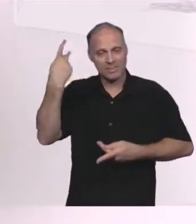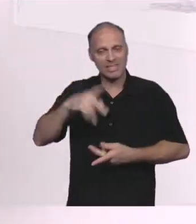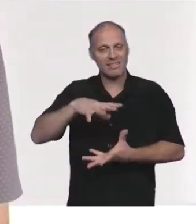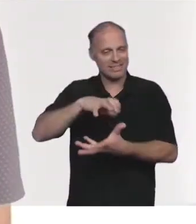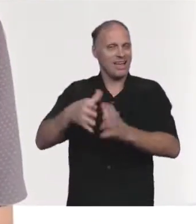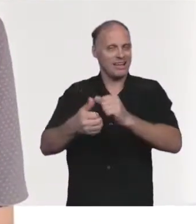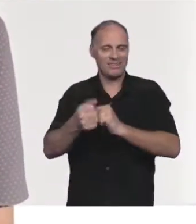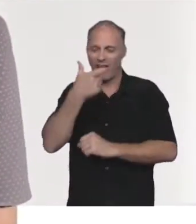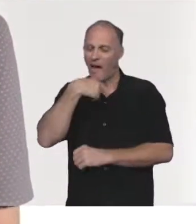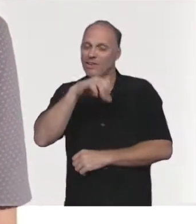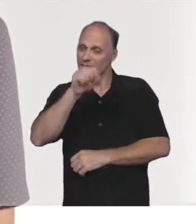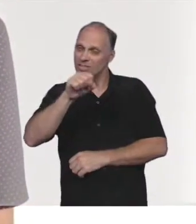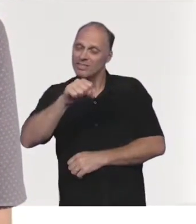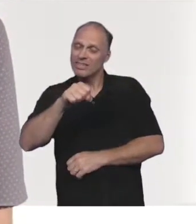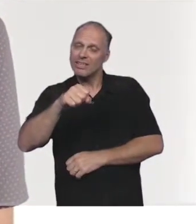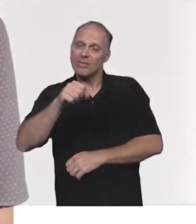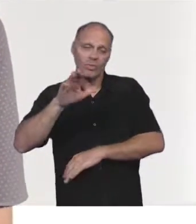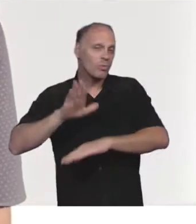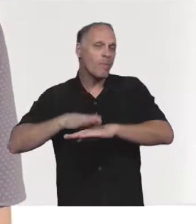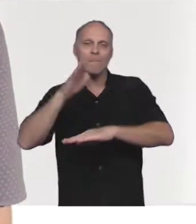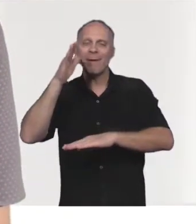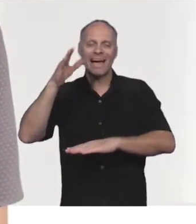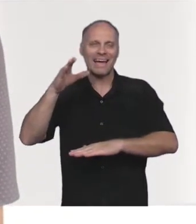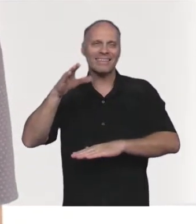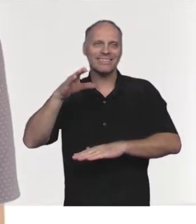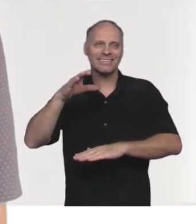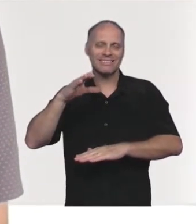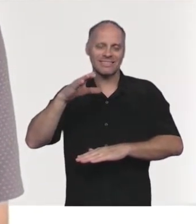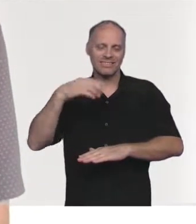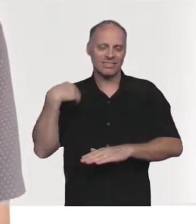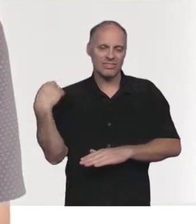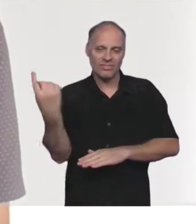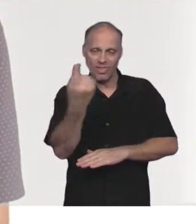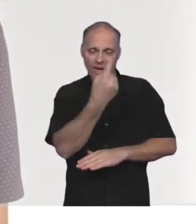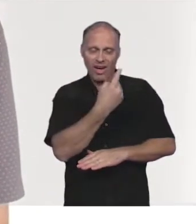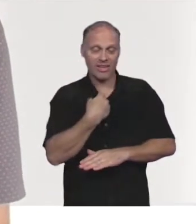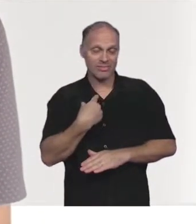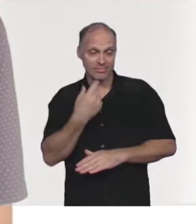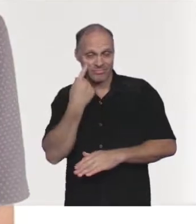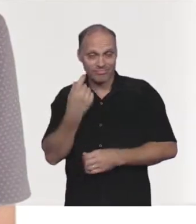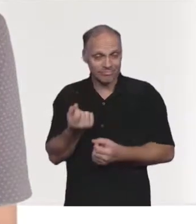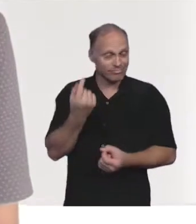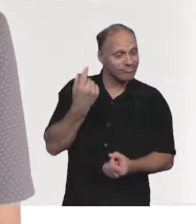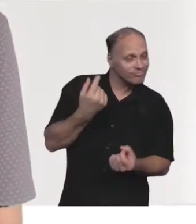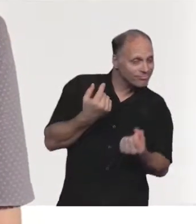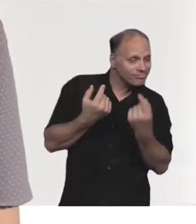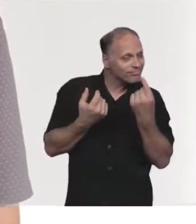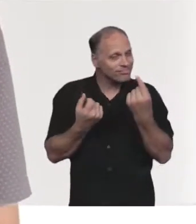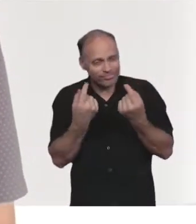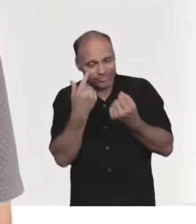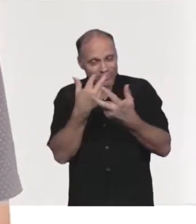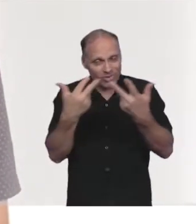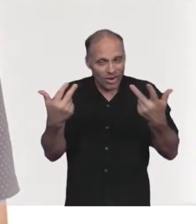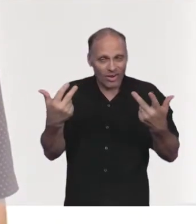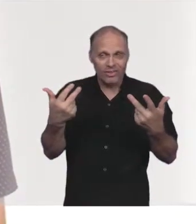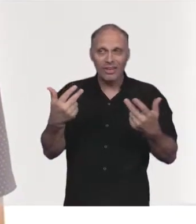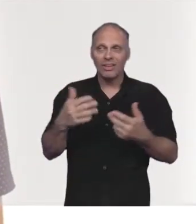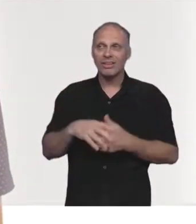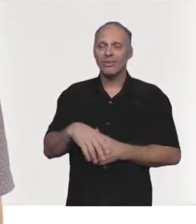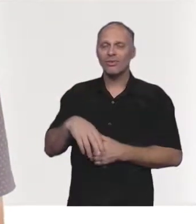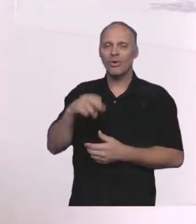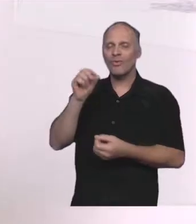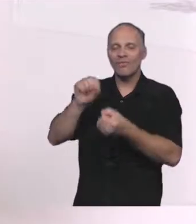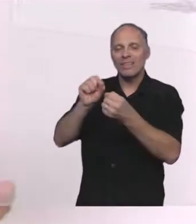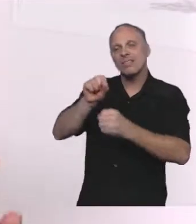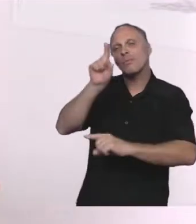acho que sim, porque cada vez mais nós nos estranhamos mais e mais, né? Ou